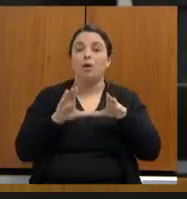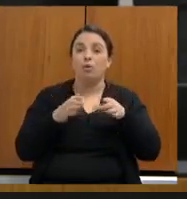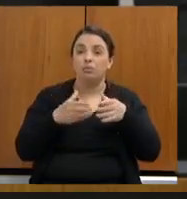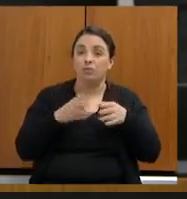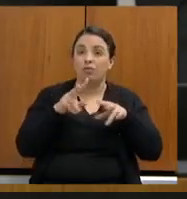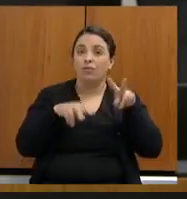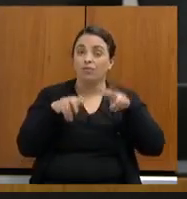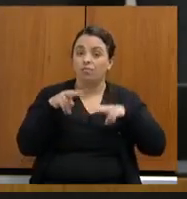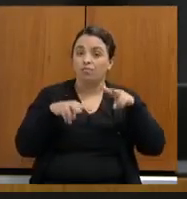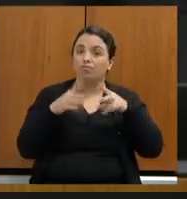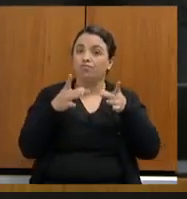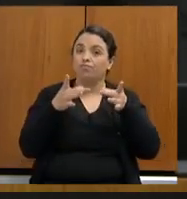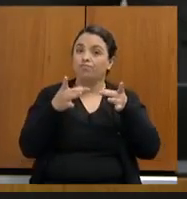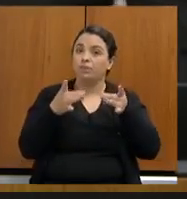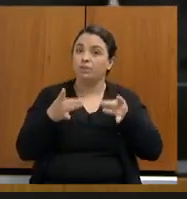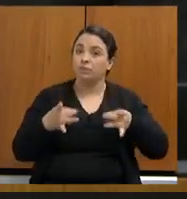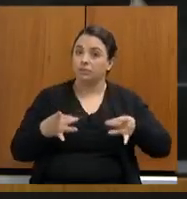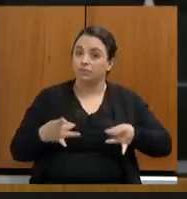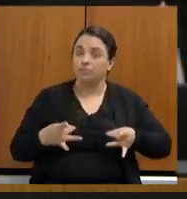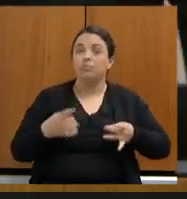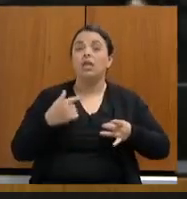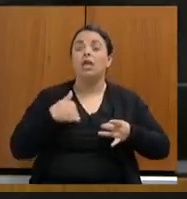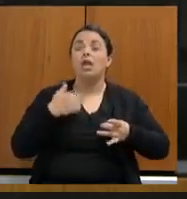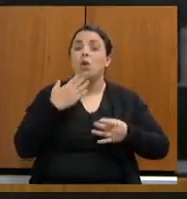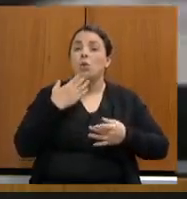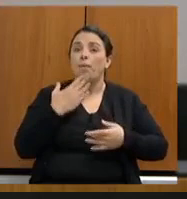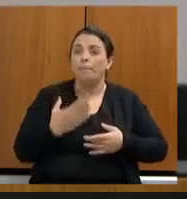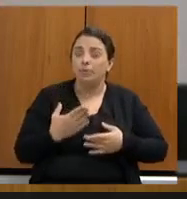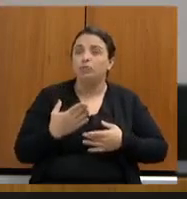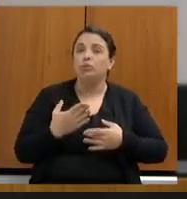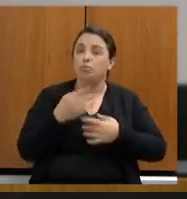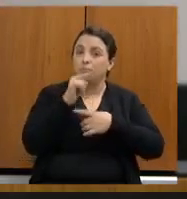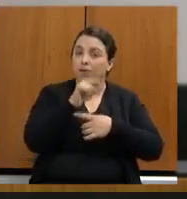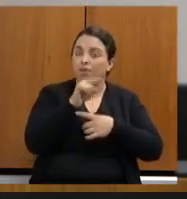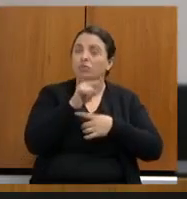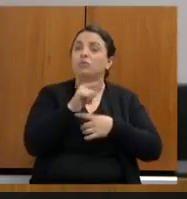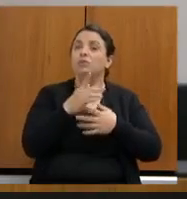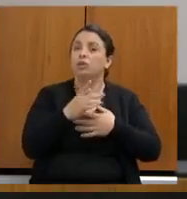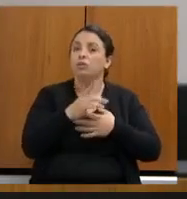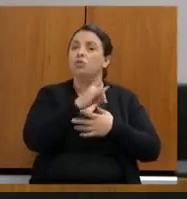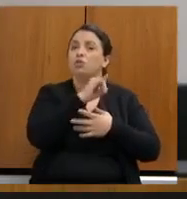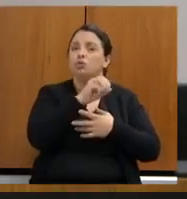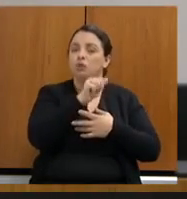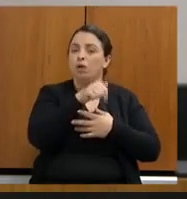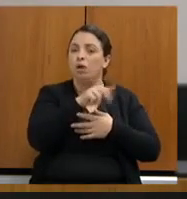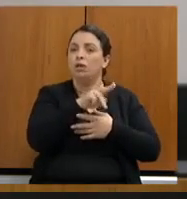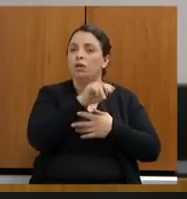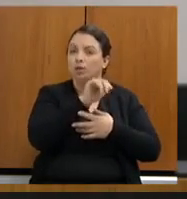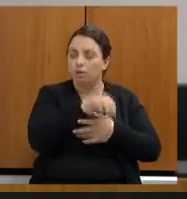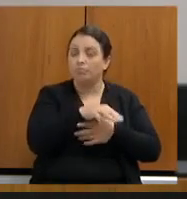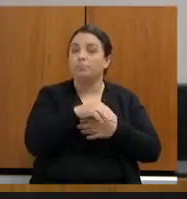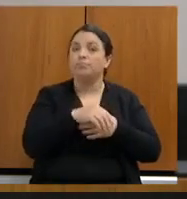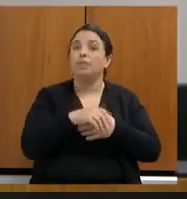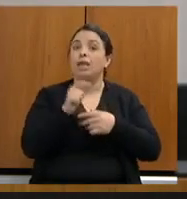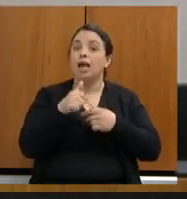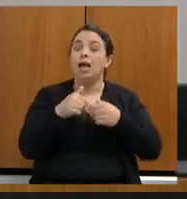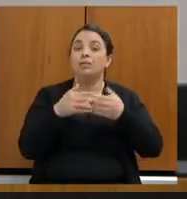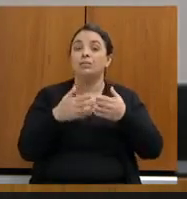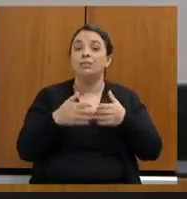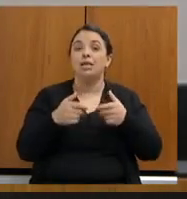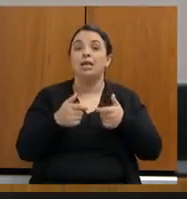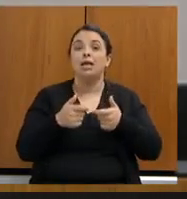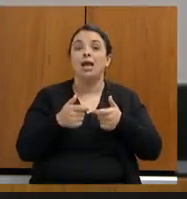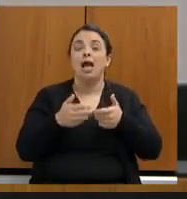absoluta cautela e eu já faço um apelo ao Dr Joaquim as expansões do plantão